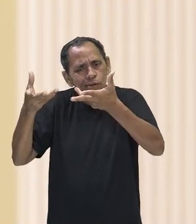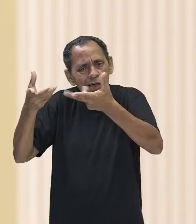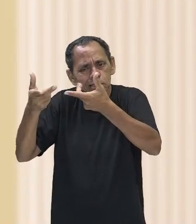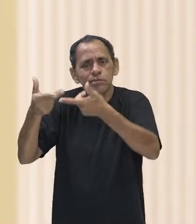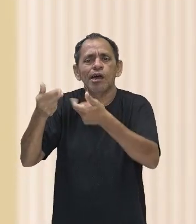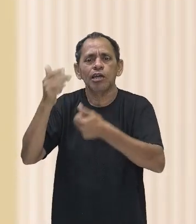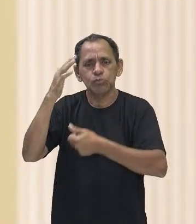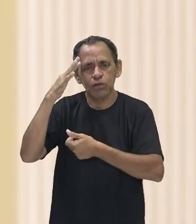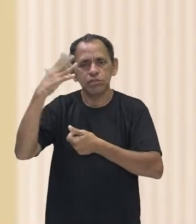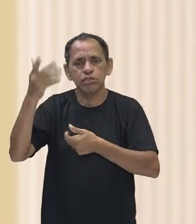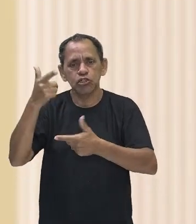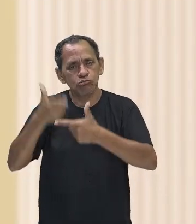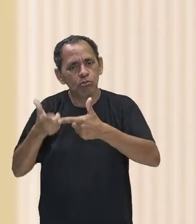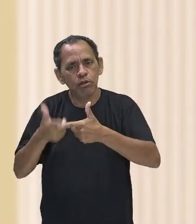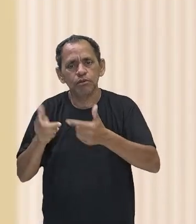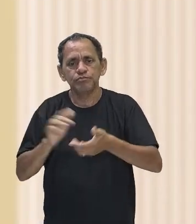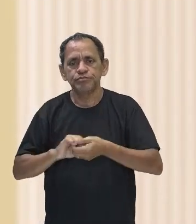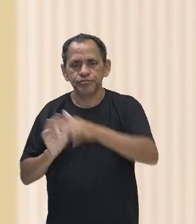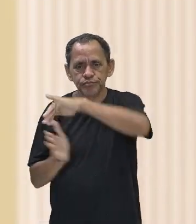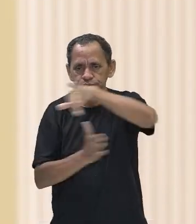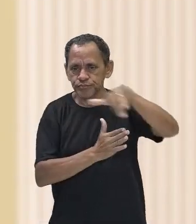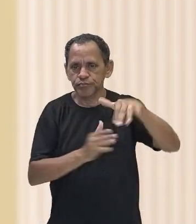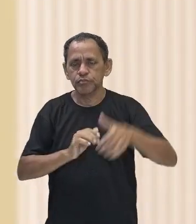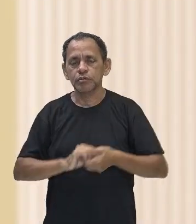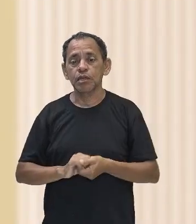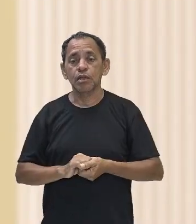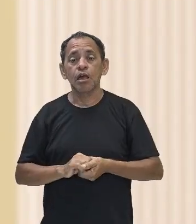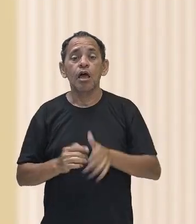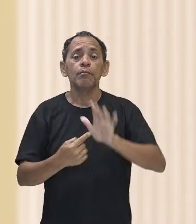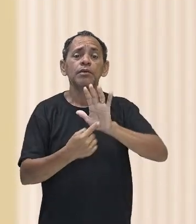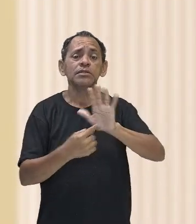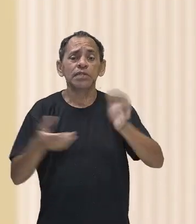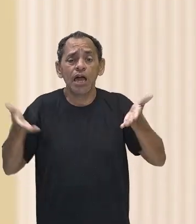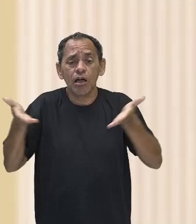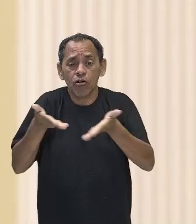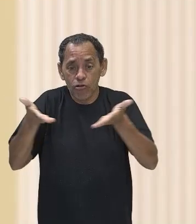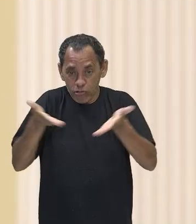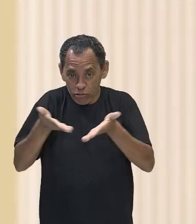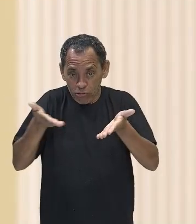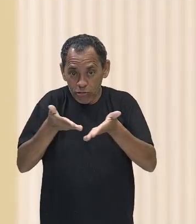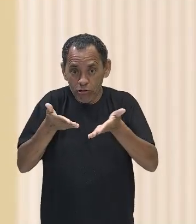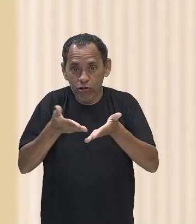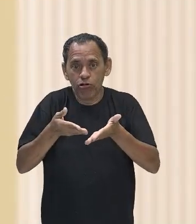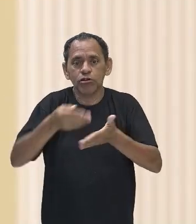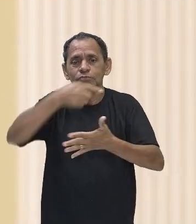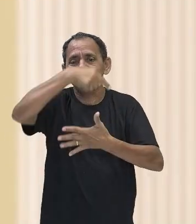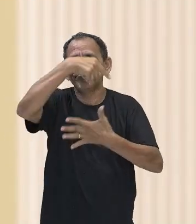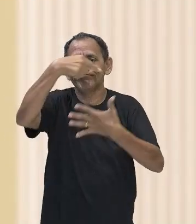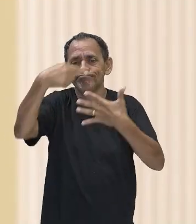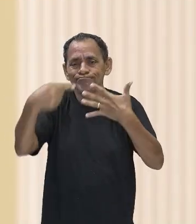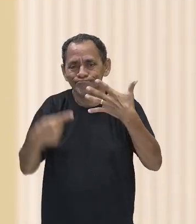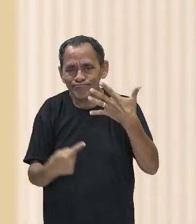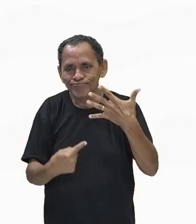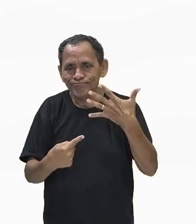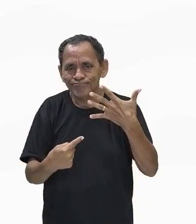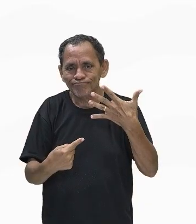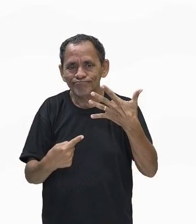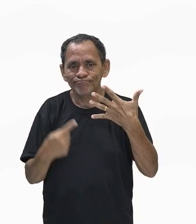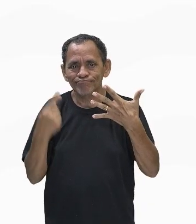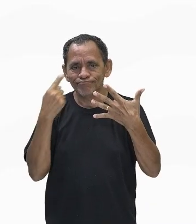tá bom? Agora, olha, eu vou apresentar para vocês, né, uma outra condição quanto ao protagonismo, olha